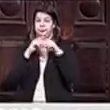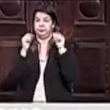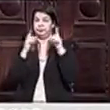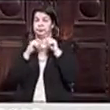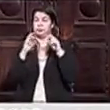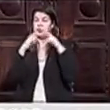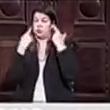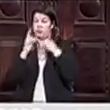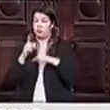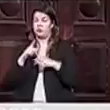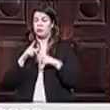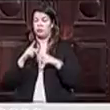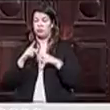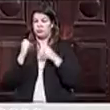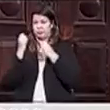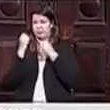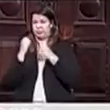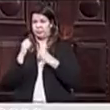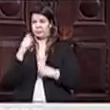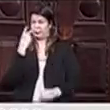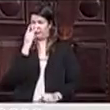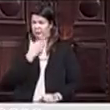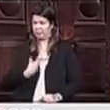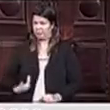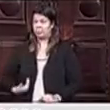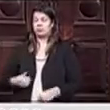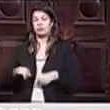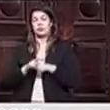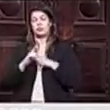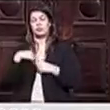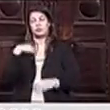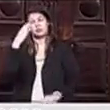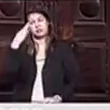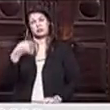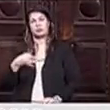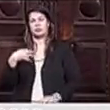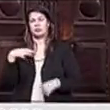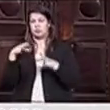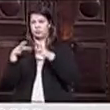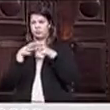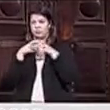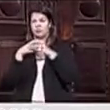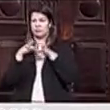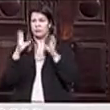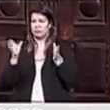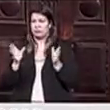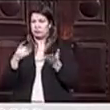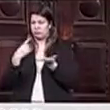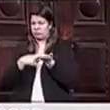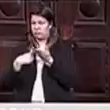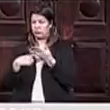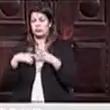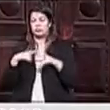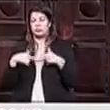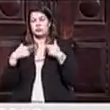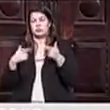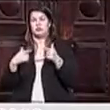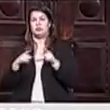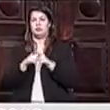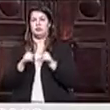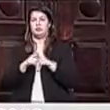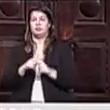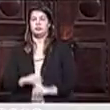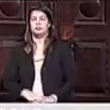e eu tenho certeza que o partido se unirá, compreenderá a hora grave que vive a nação e tomará uma posição